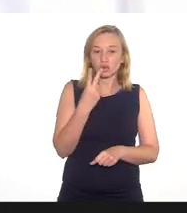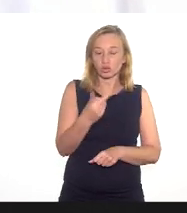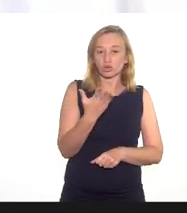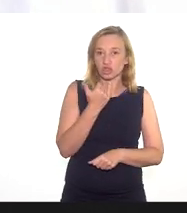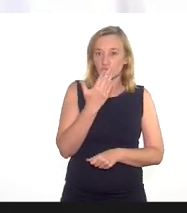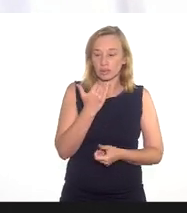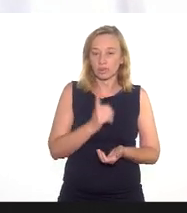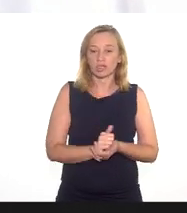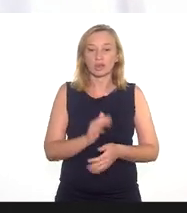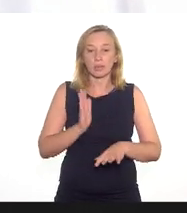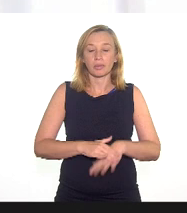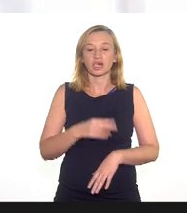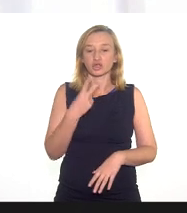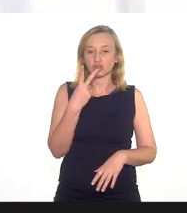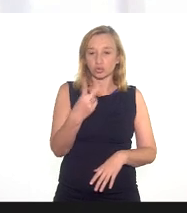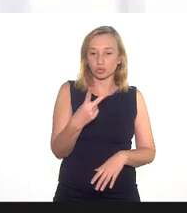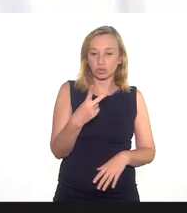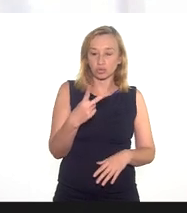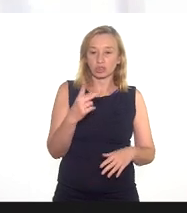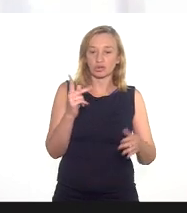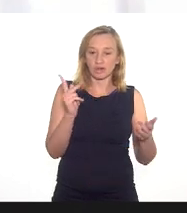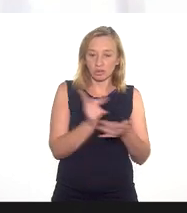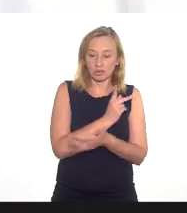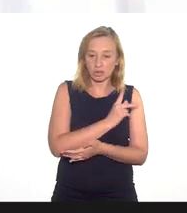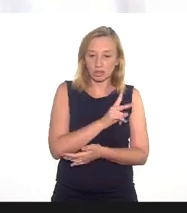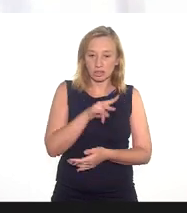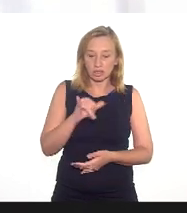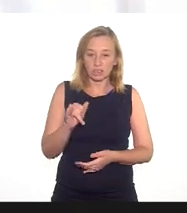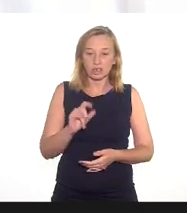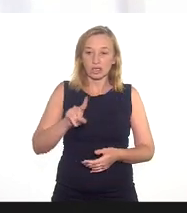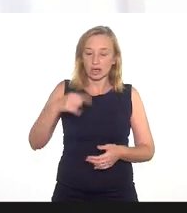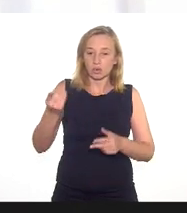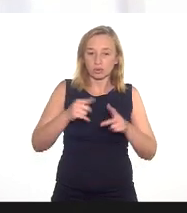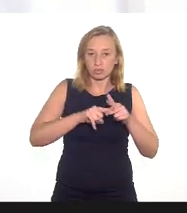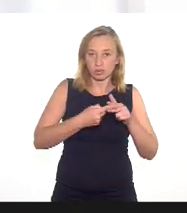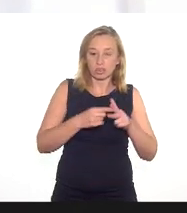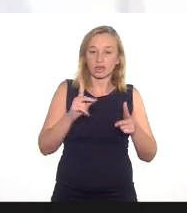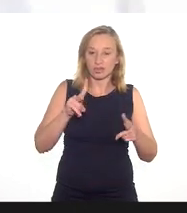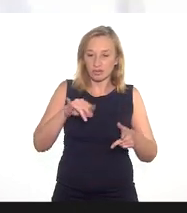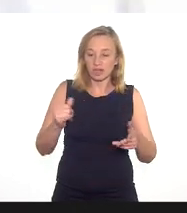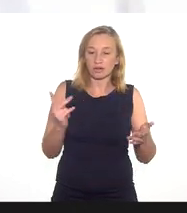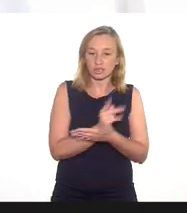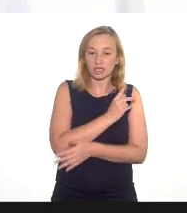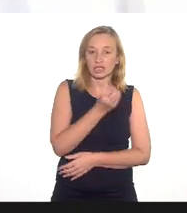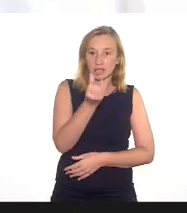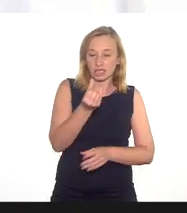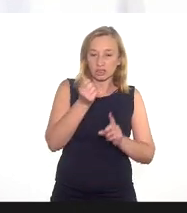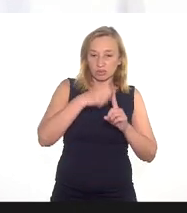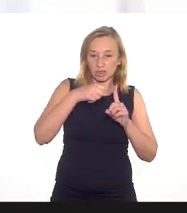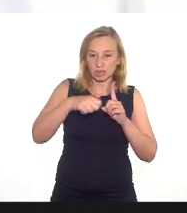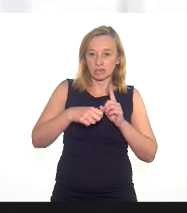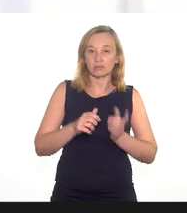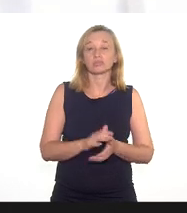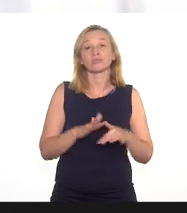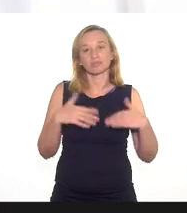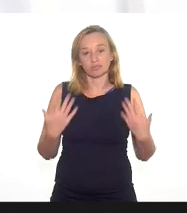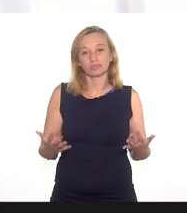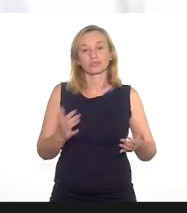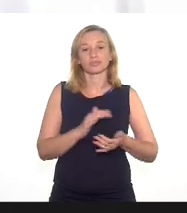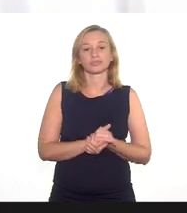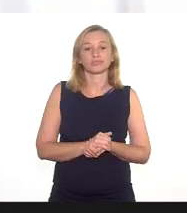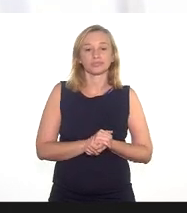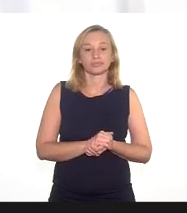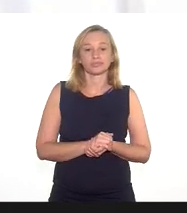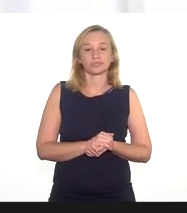alimento, mais 2 para acontecer e 1 de manutenção para acontecer, em 6 meses. Então,